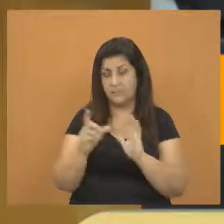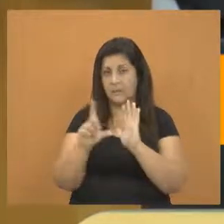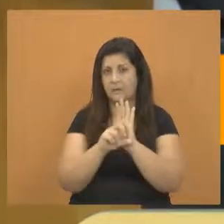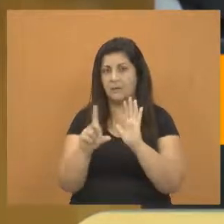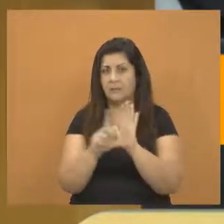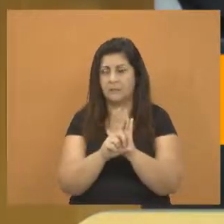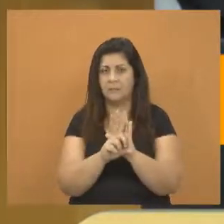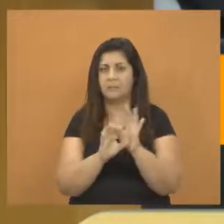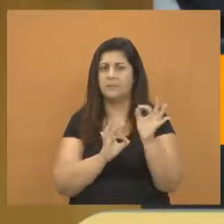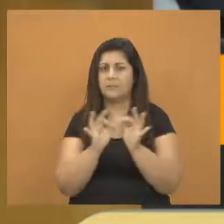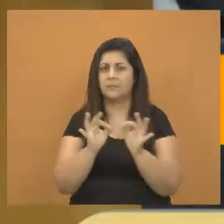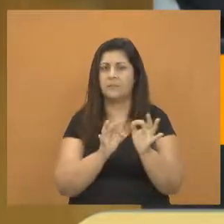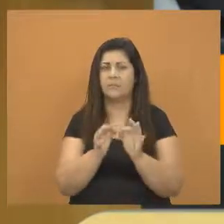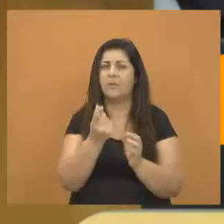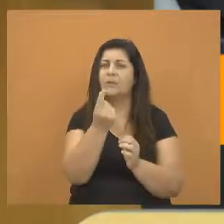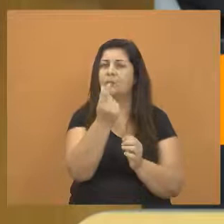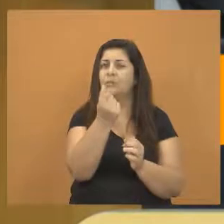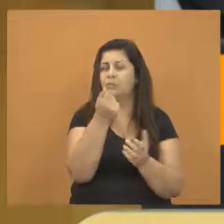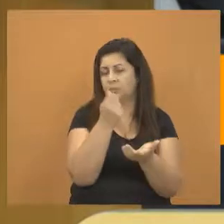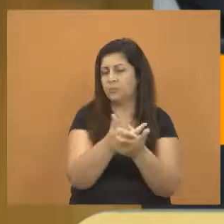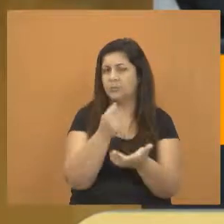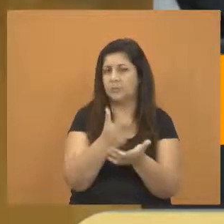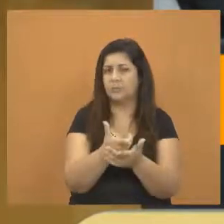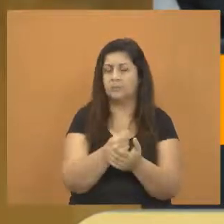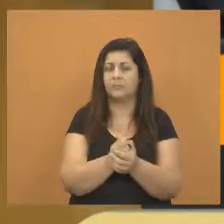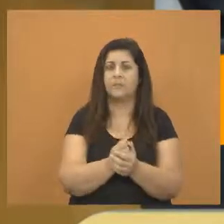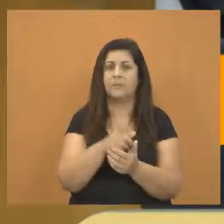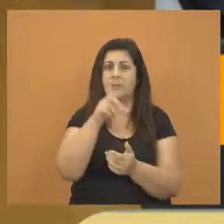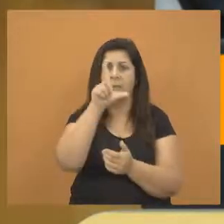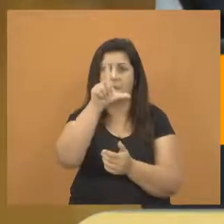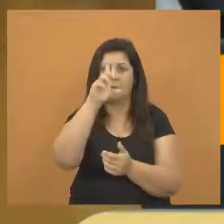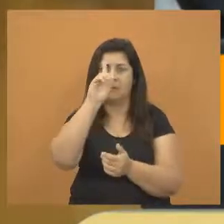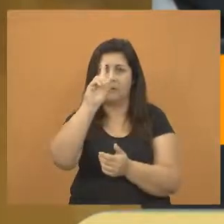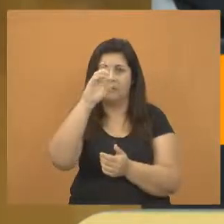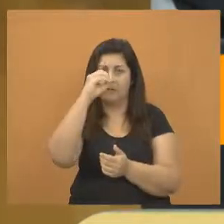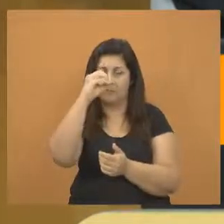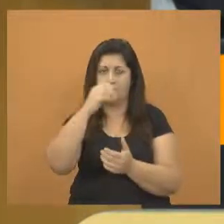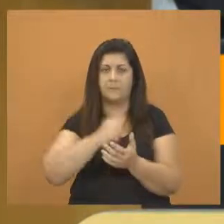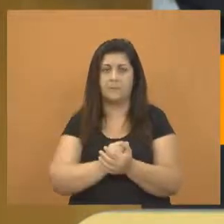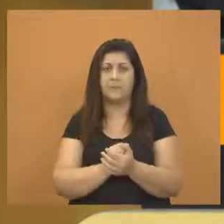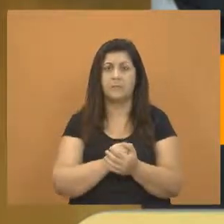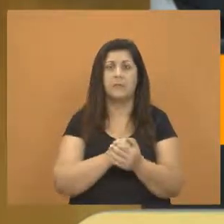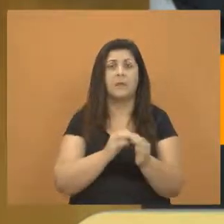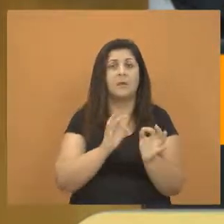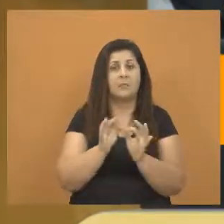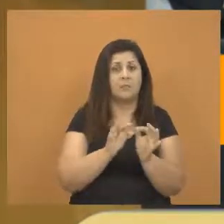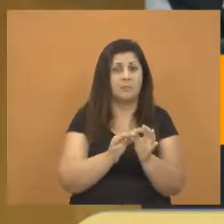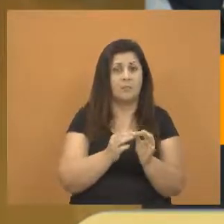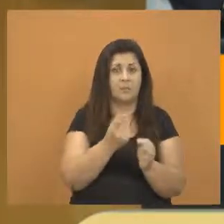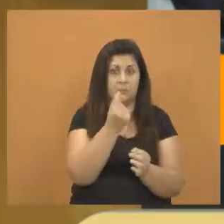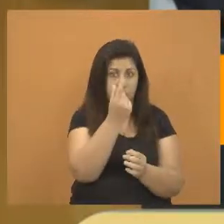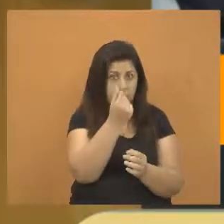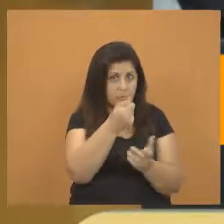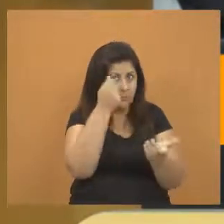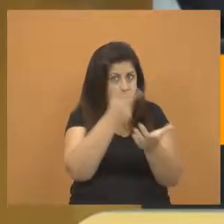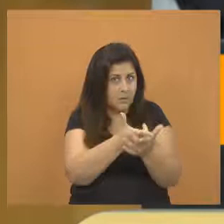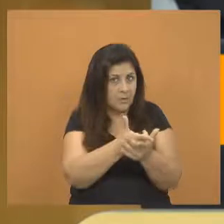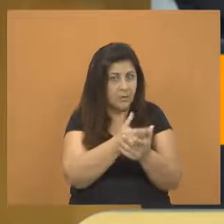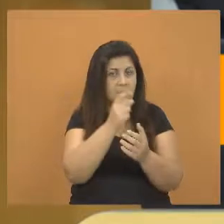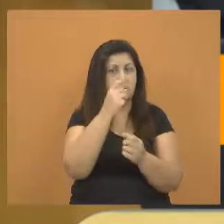diretrizes orçamentárias, a LDO, estabelecerá as metas e prioridades para cada ano, promovendo os